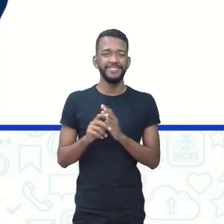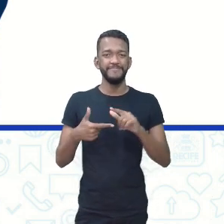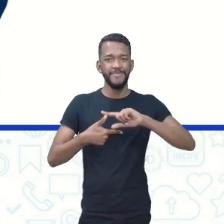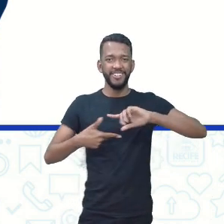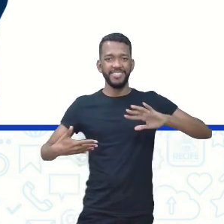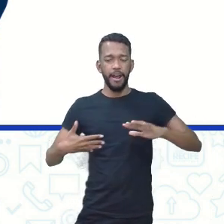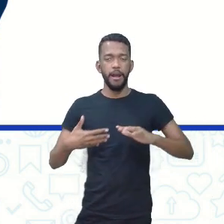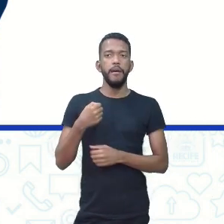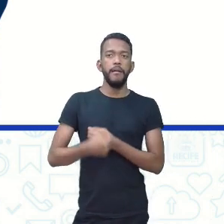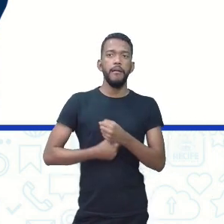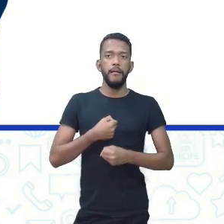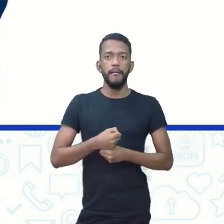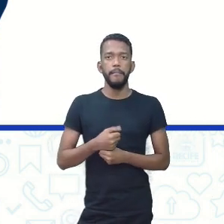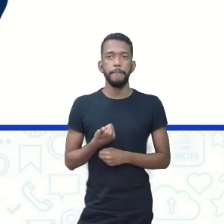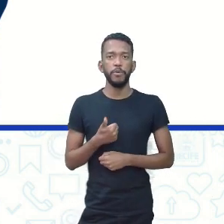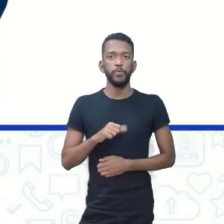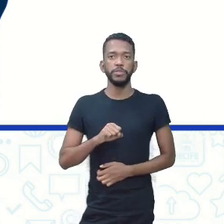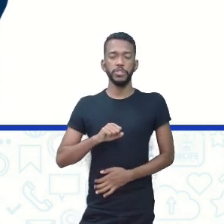aconteceram em